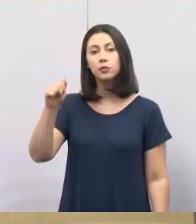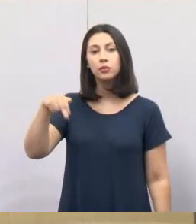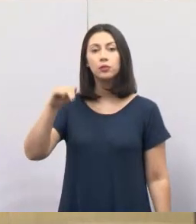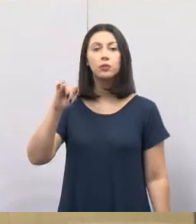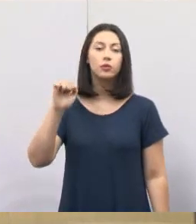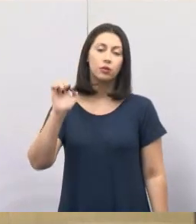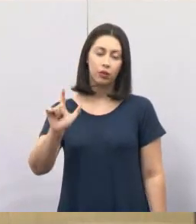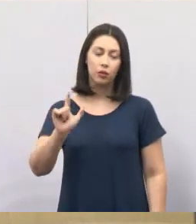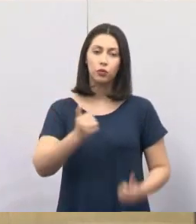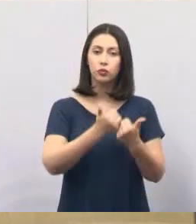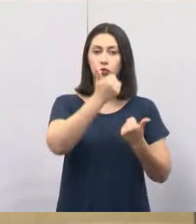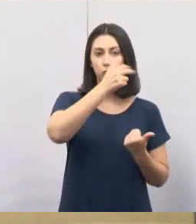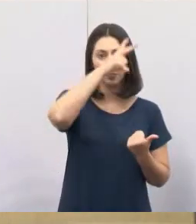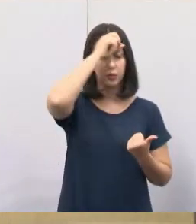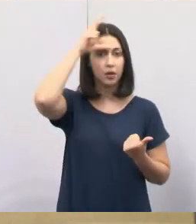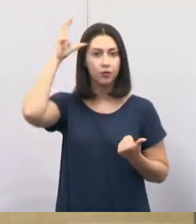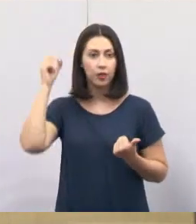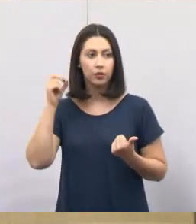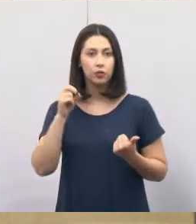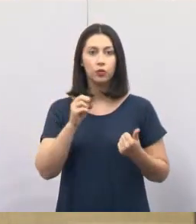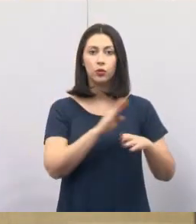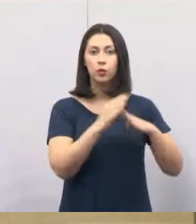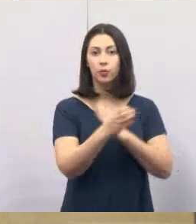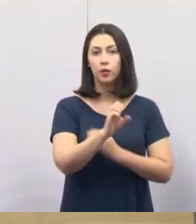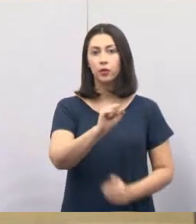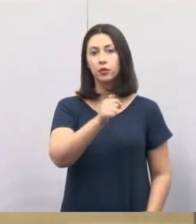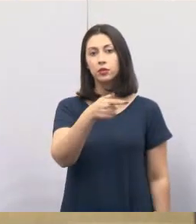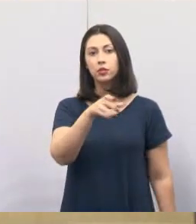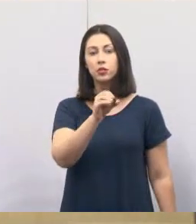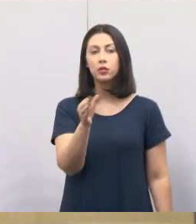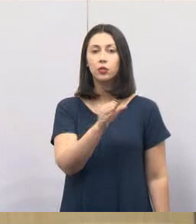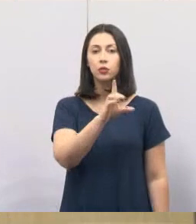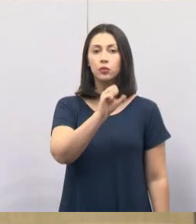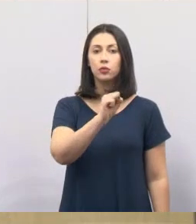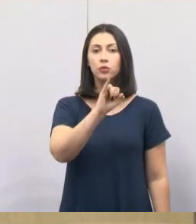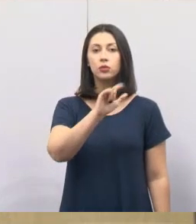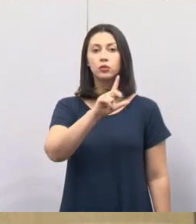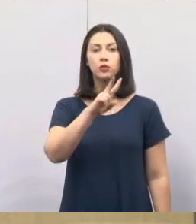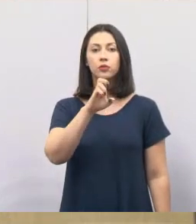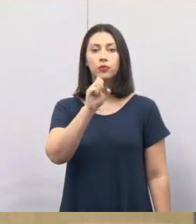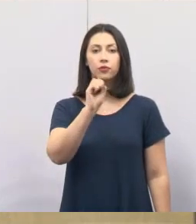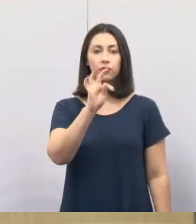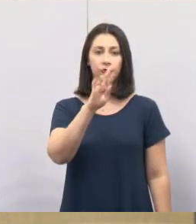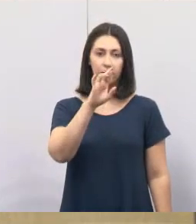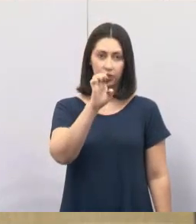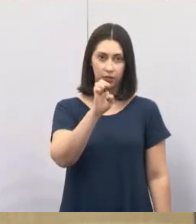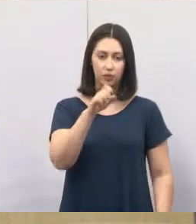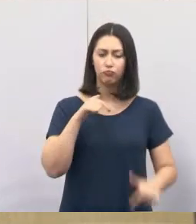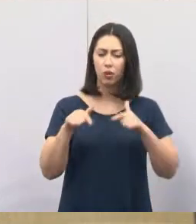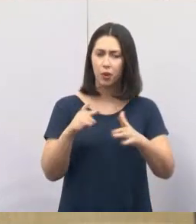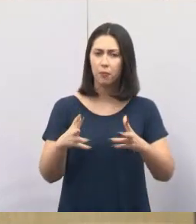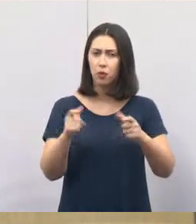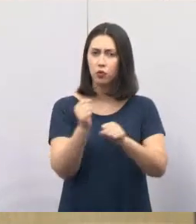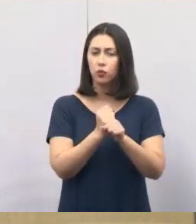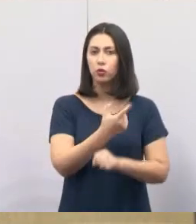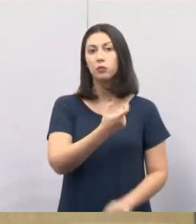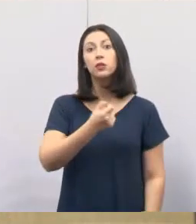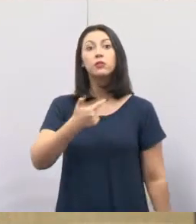Teixeira, subprefeito do Distrito de São Silvestre, e equipe pelo excelente trabalho prestado no ano 2022, na região